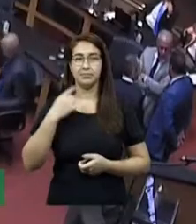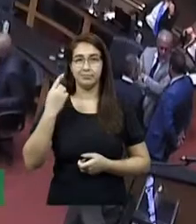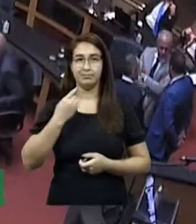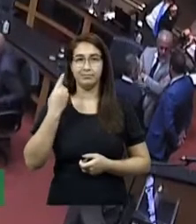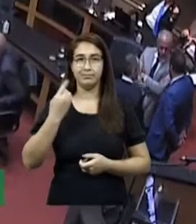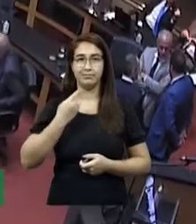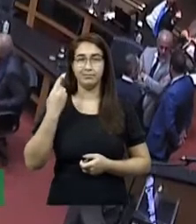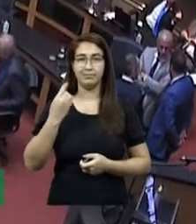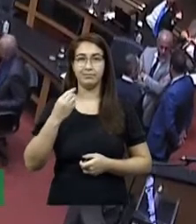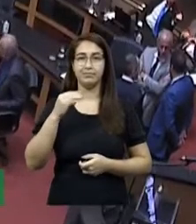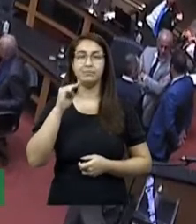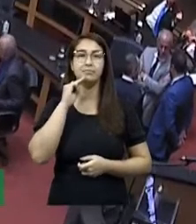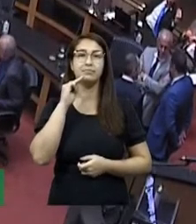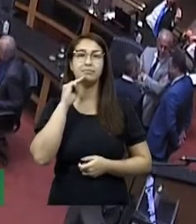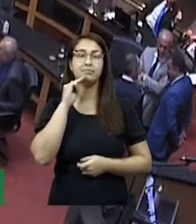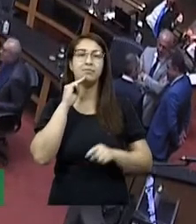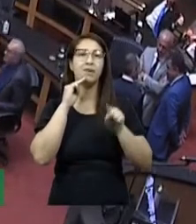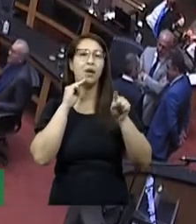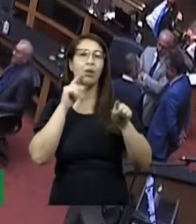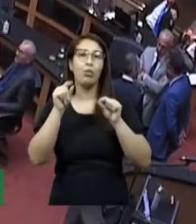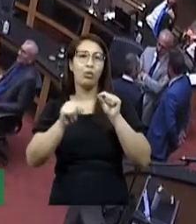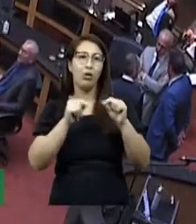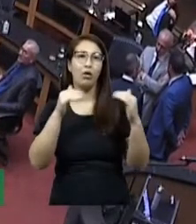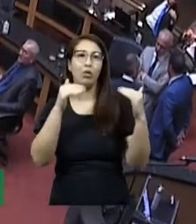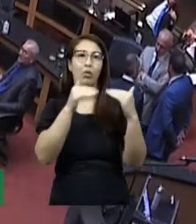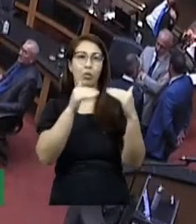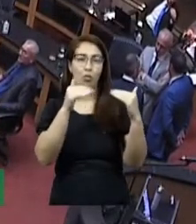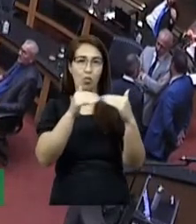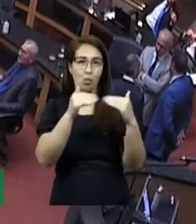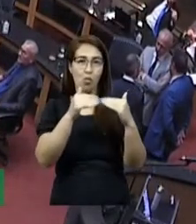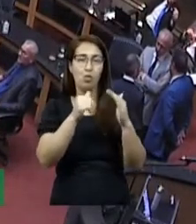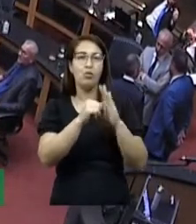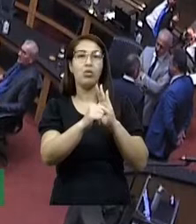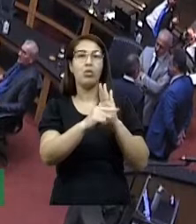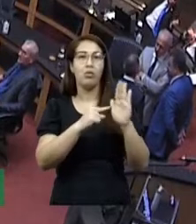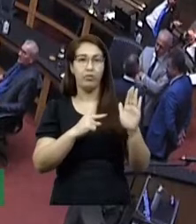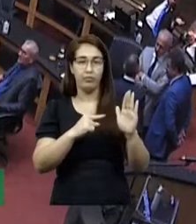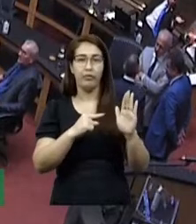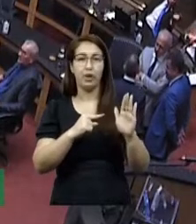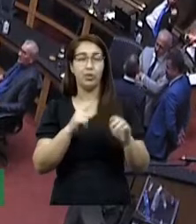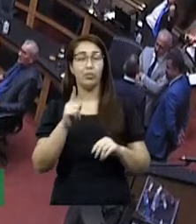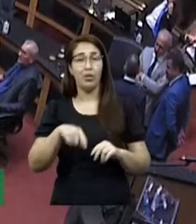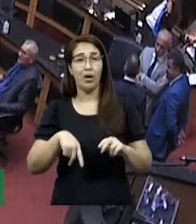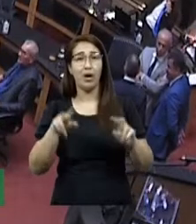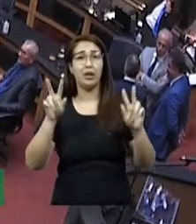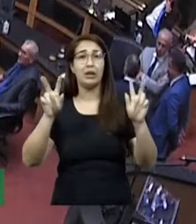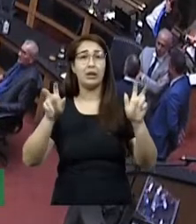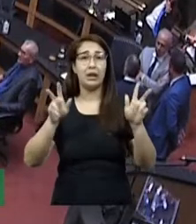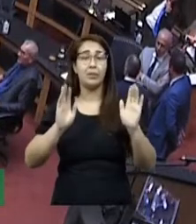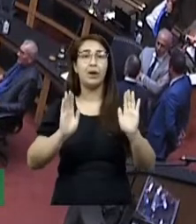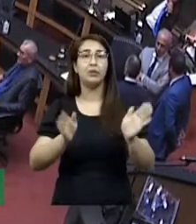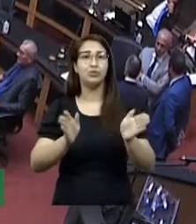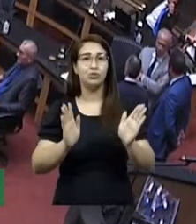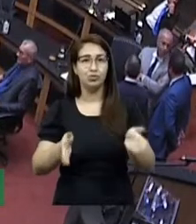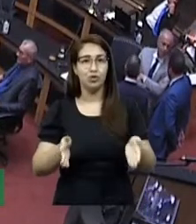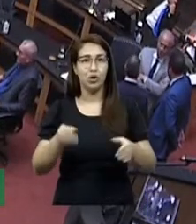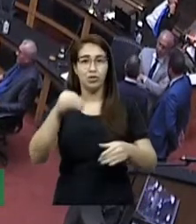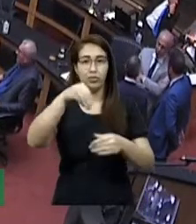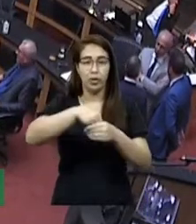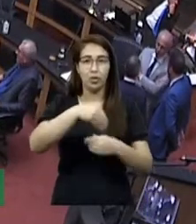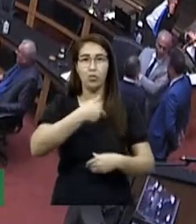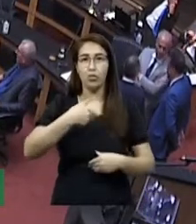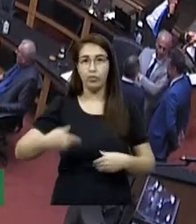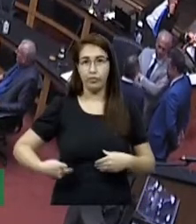Marlene, ela concorda com o veto parcial. É um assunto que já foi vencido dentro do governo.